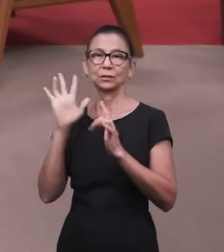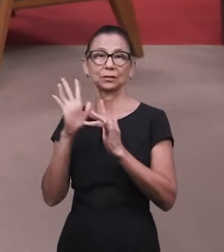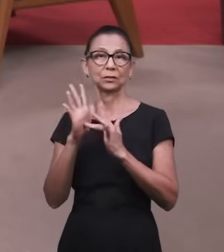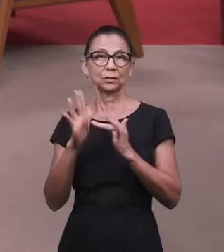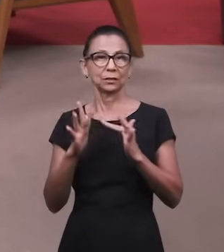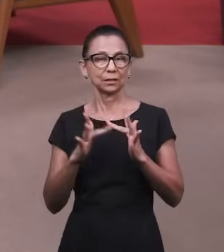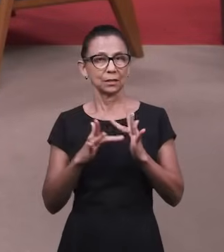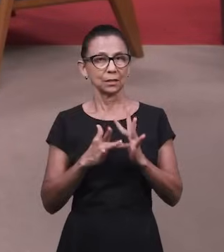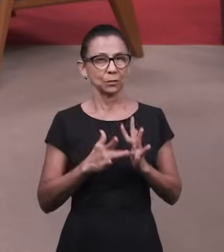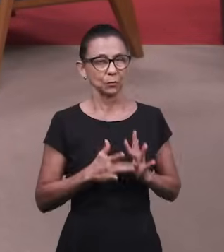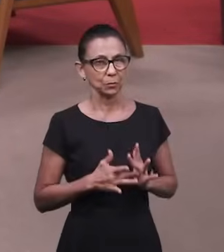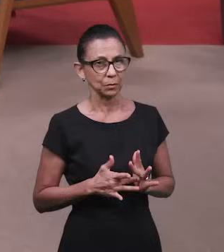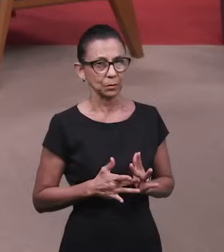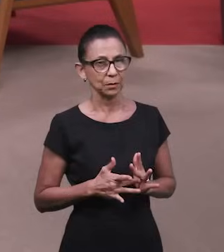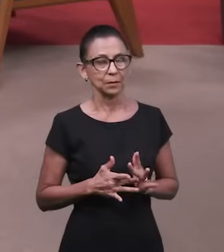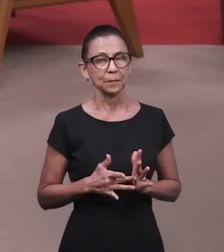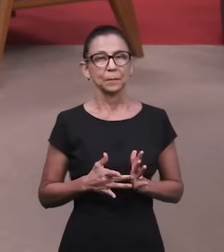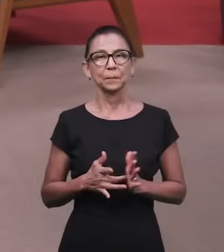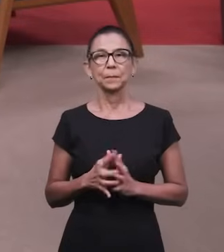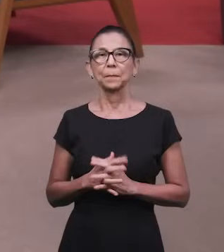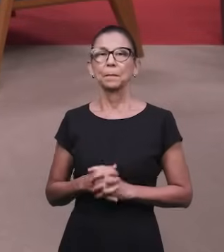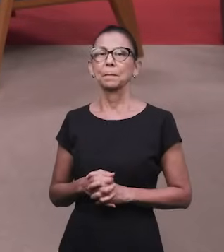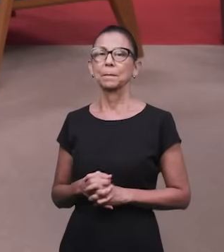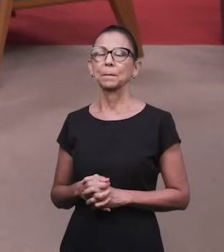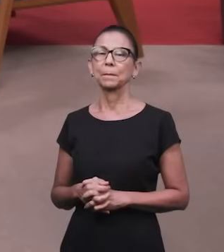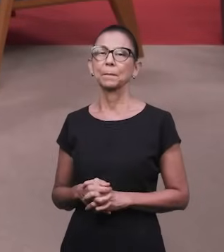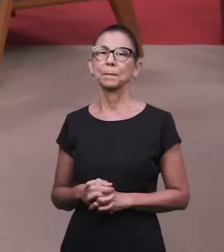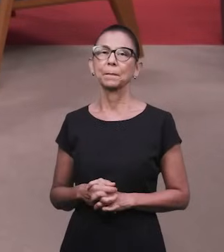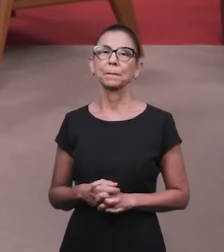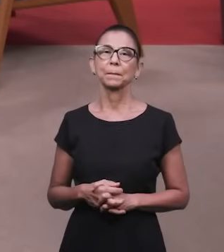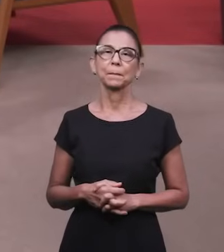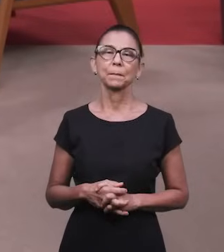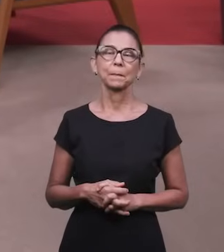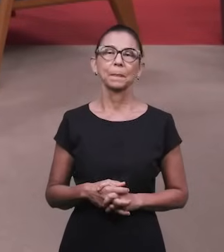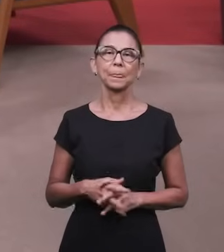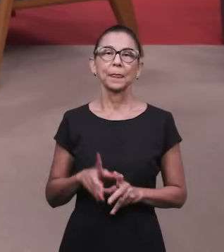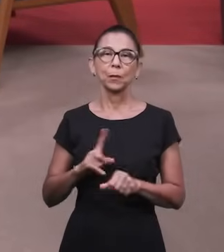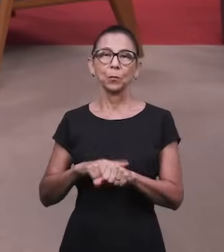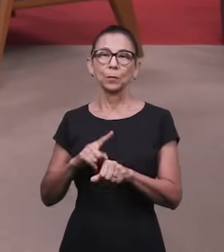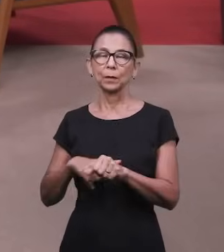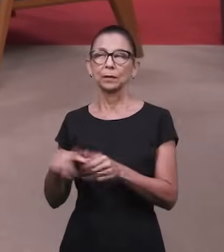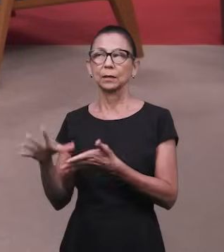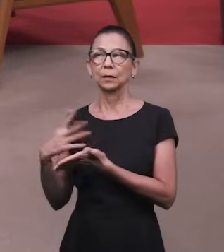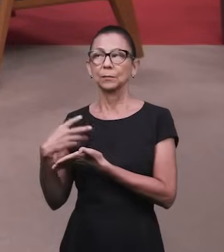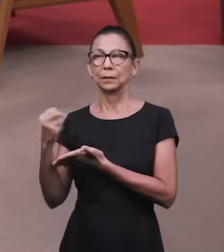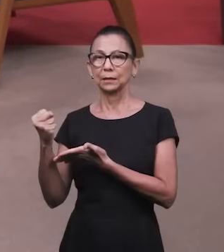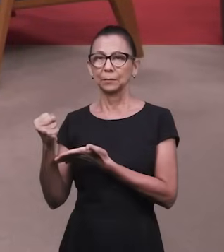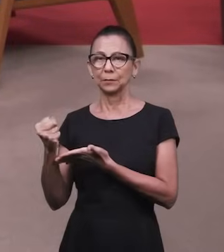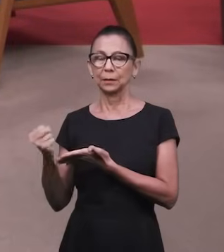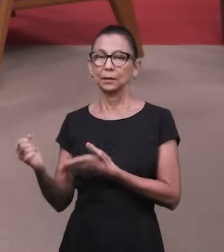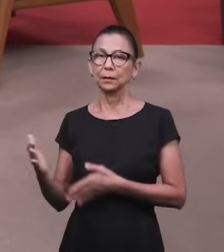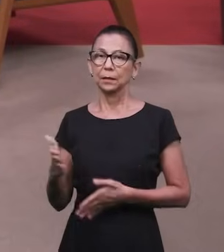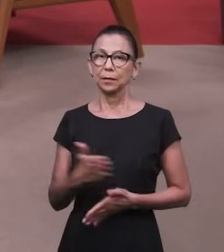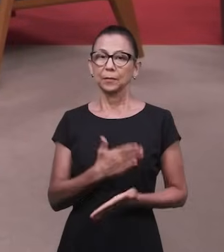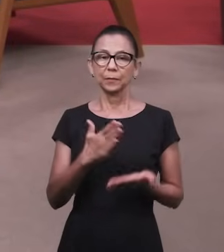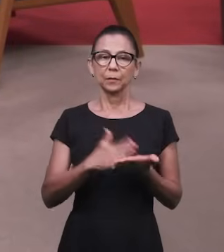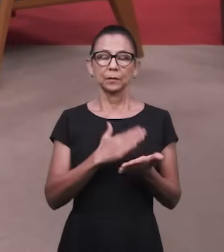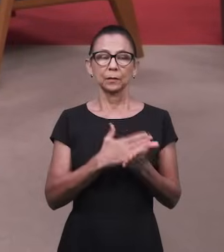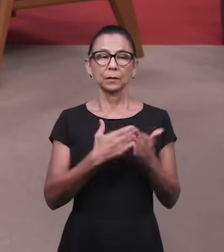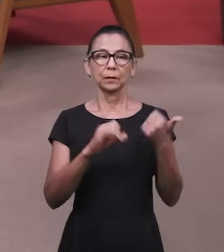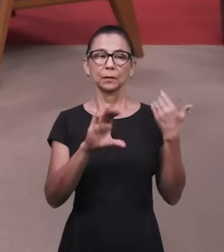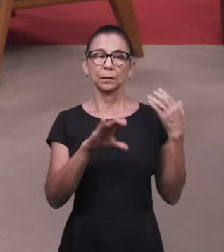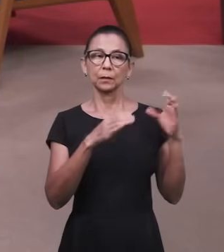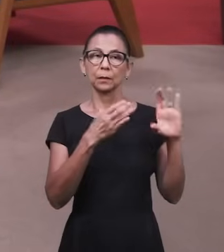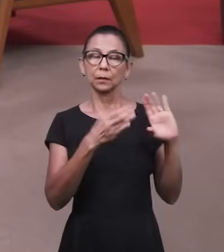para a igreja ainda nesta vida, ou seja, o momento da saída. E Cantares também traz essa